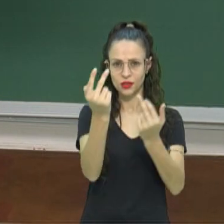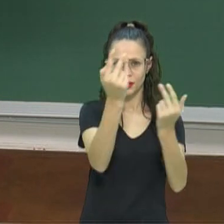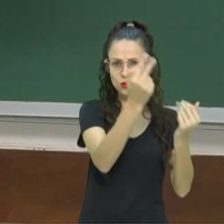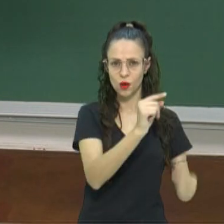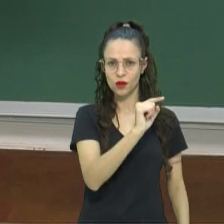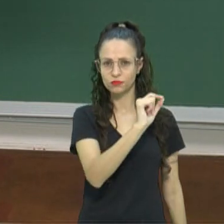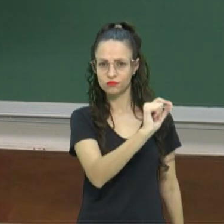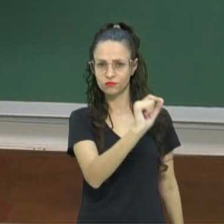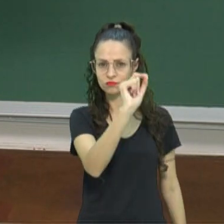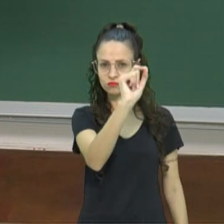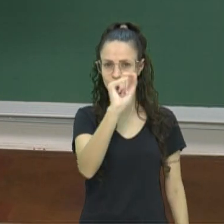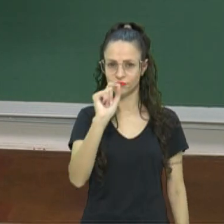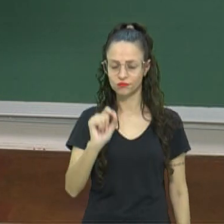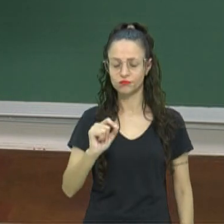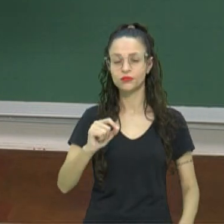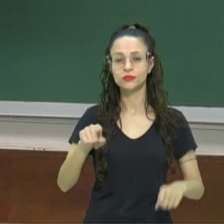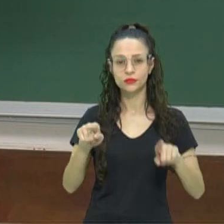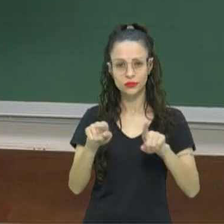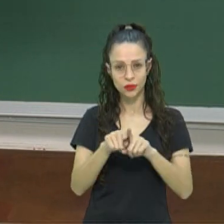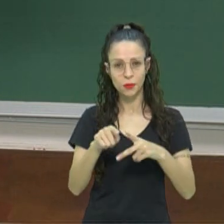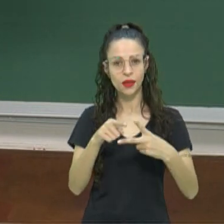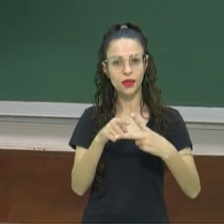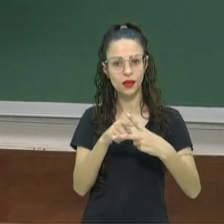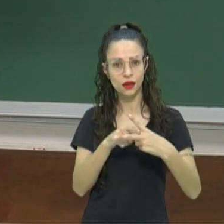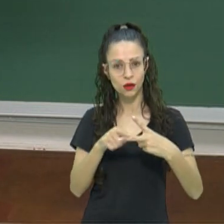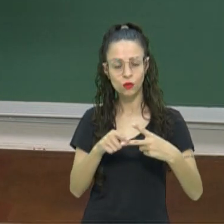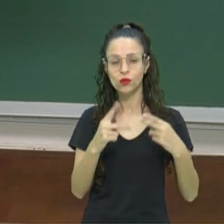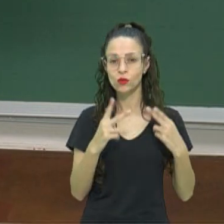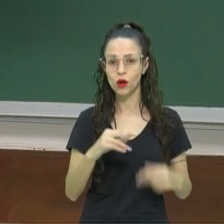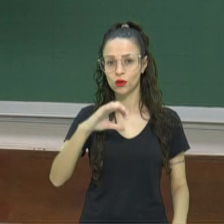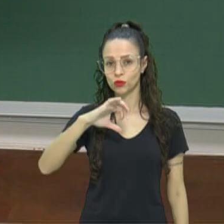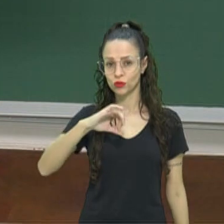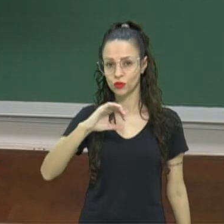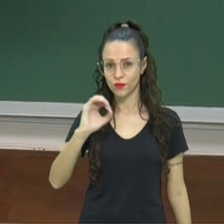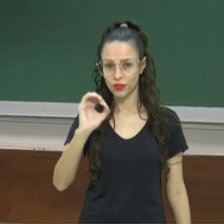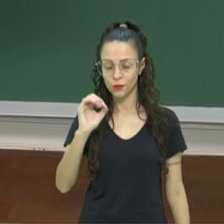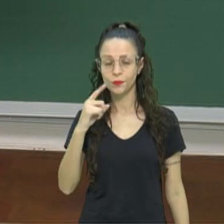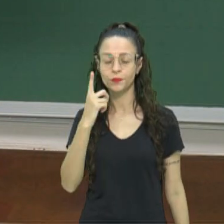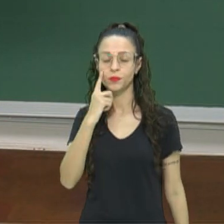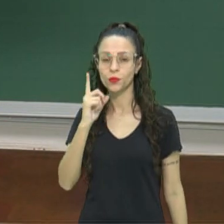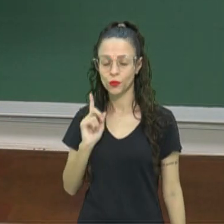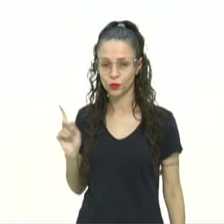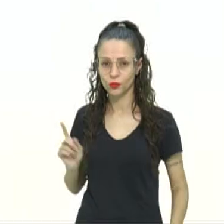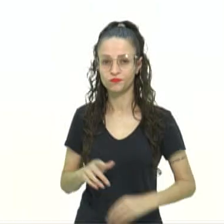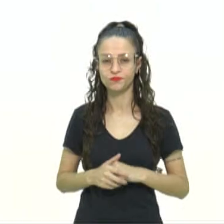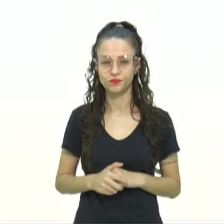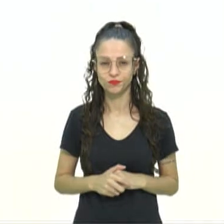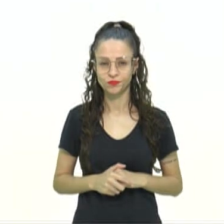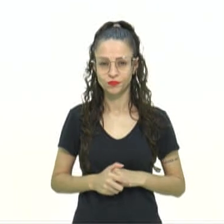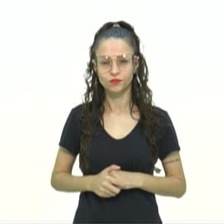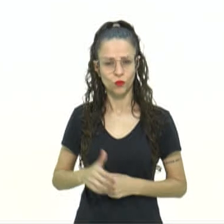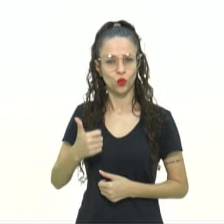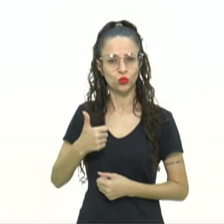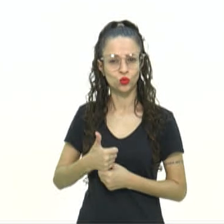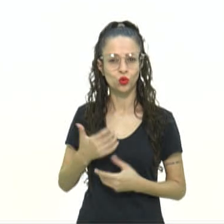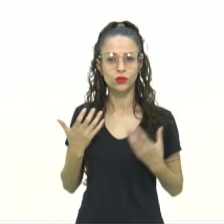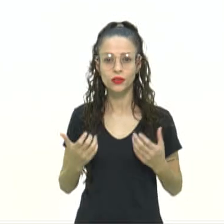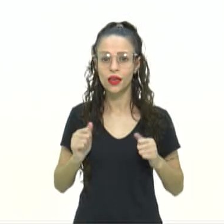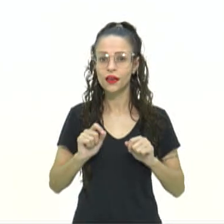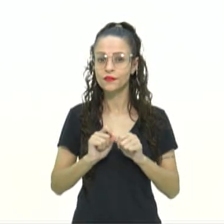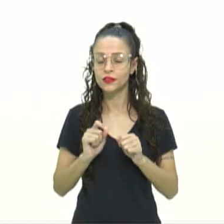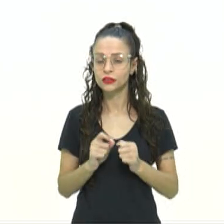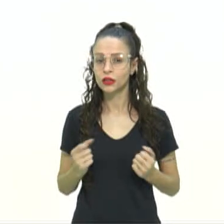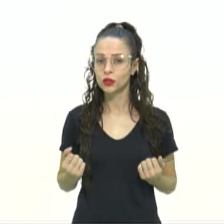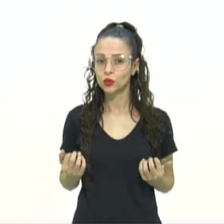E os 4 ângulos também de 90 graus. Então, o que ele quer saber? Ó, o proprietário deseja gramar todo